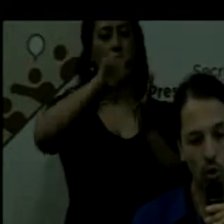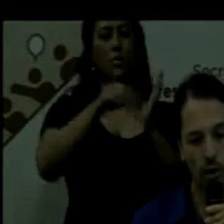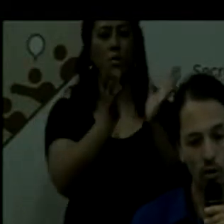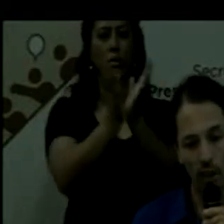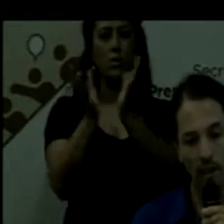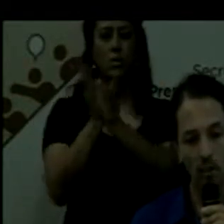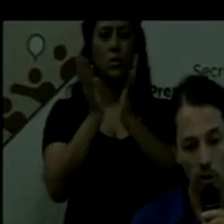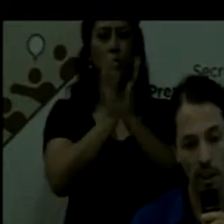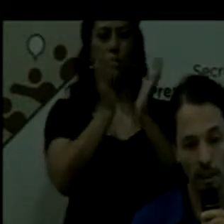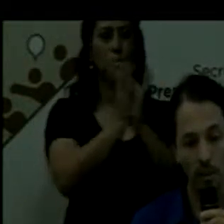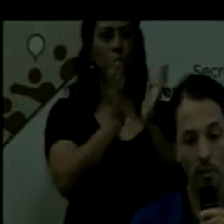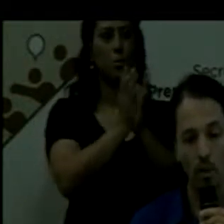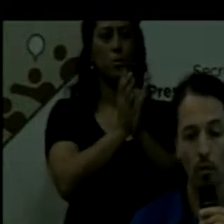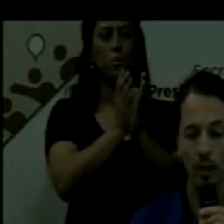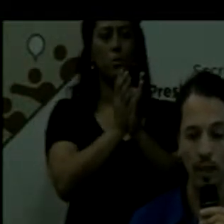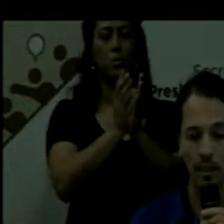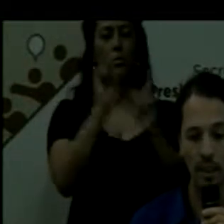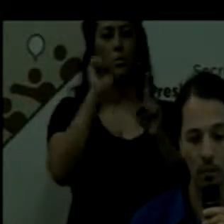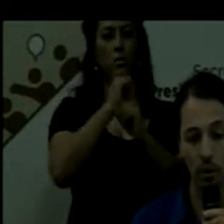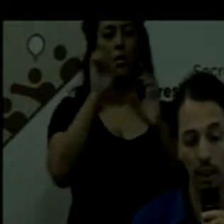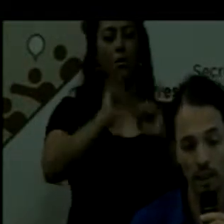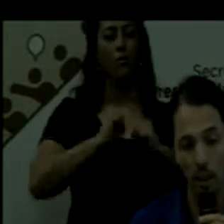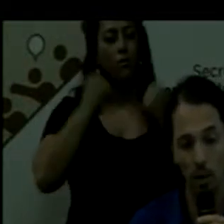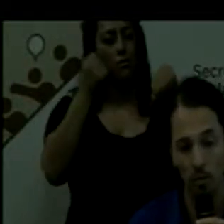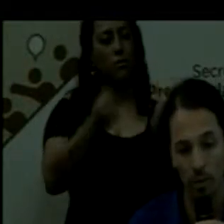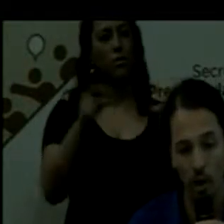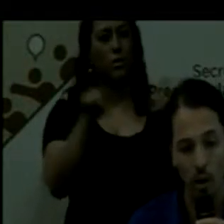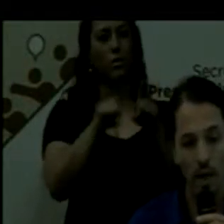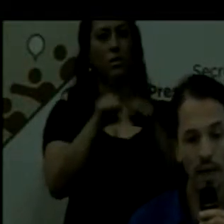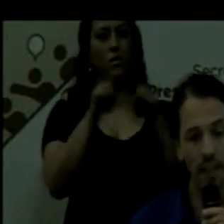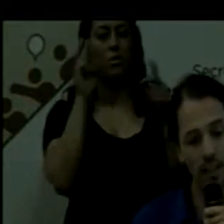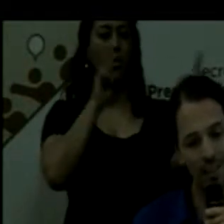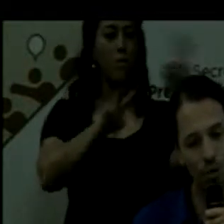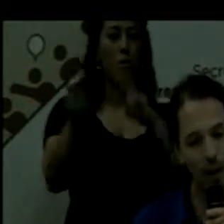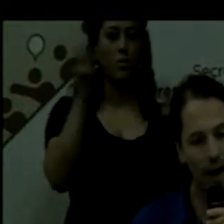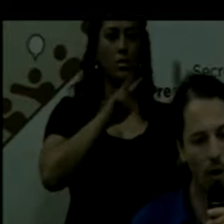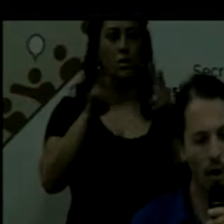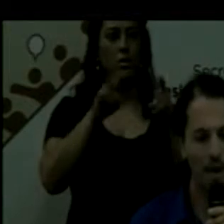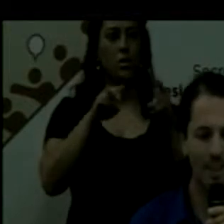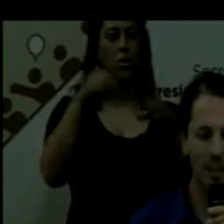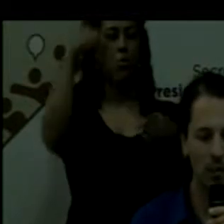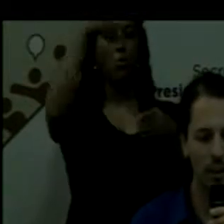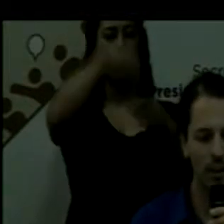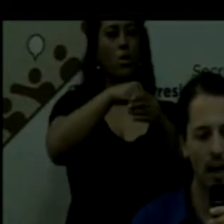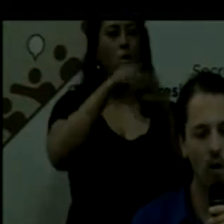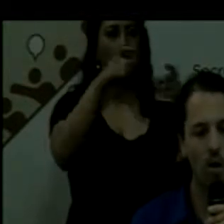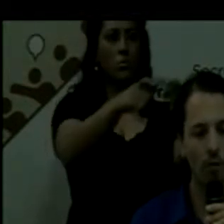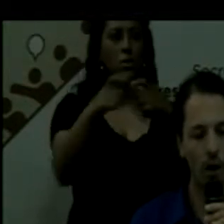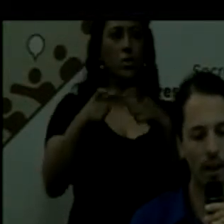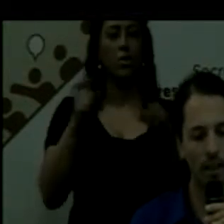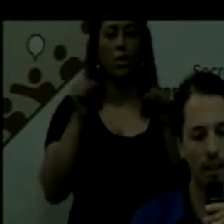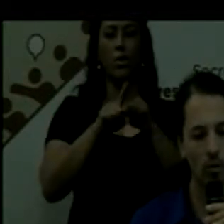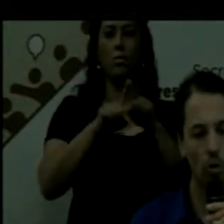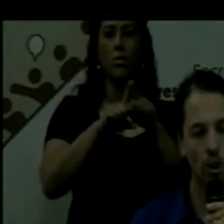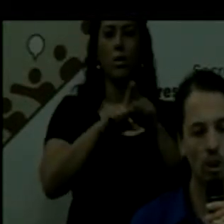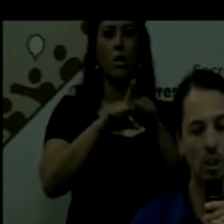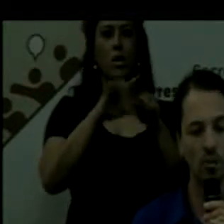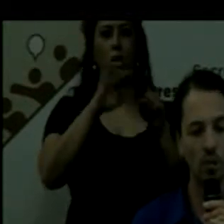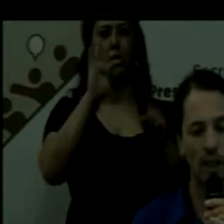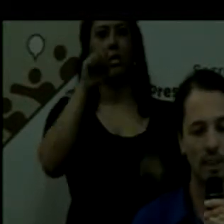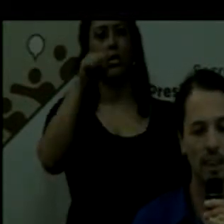e setores da sociedade civil, fortalecendo uma visão intersetorial e transversal,